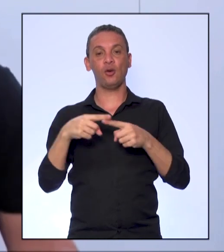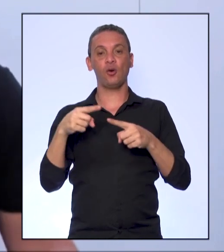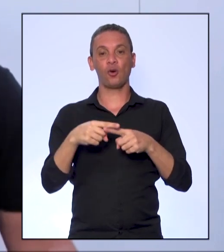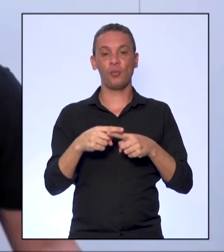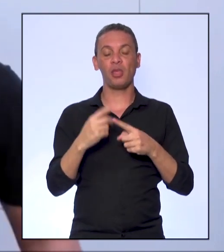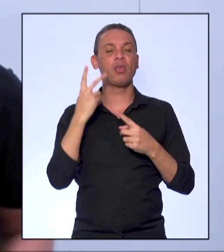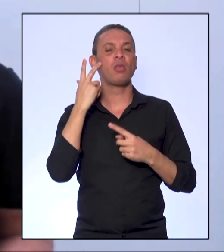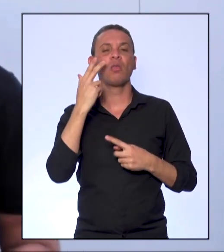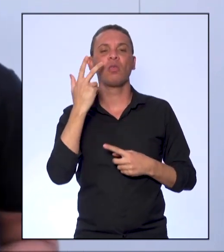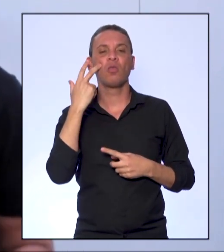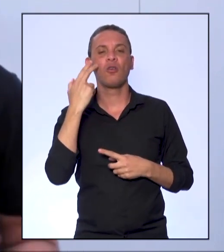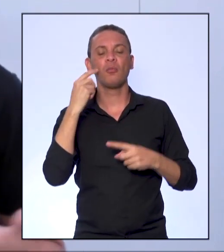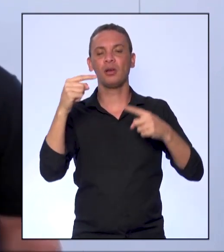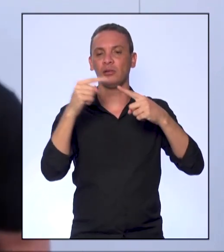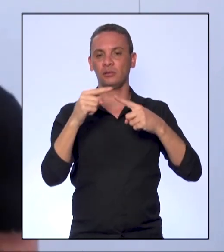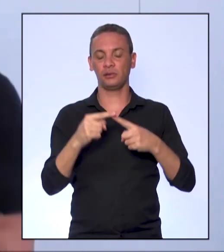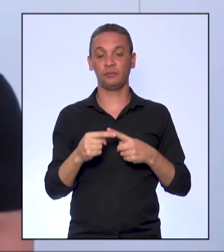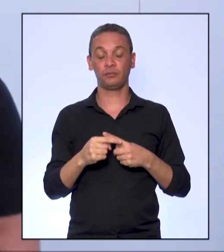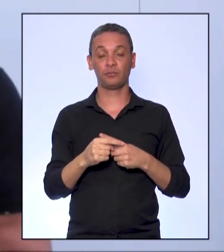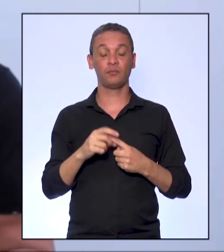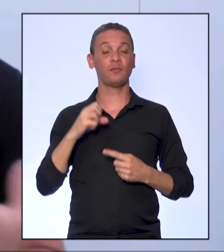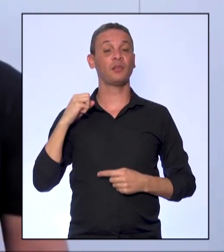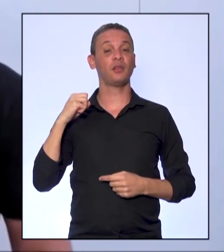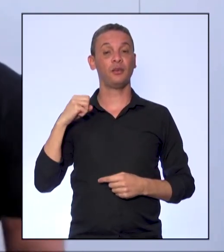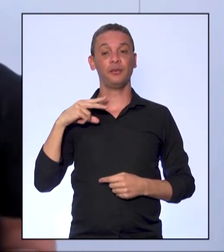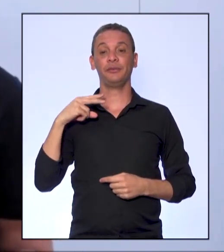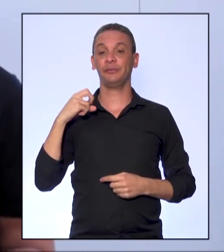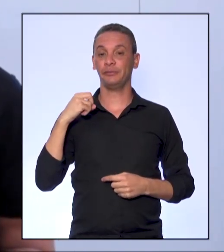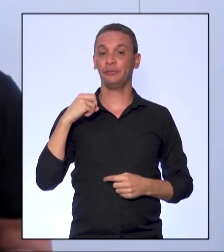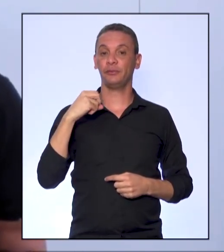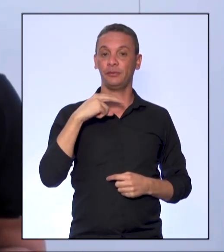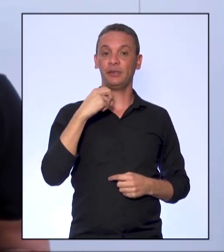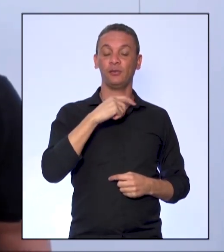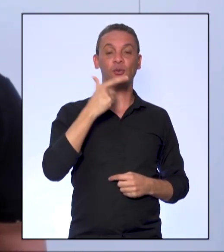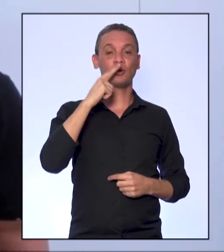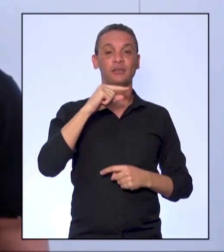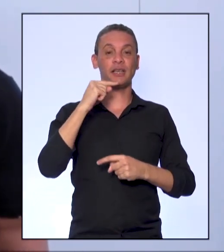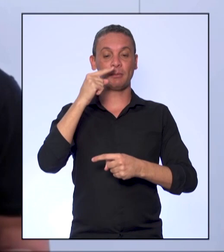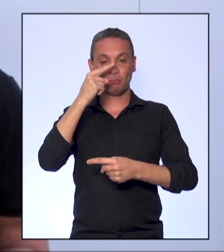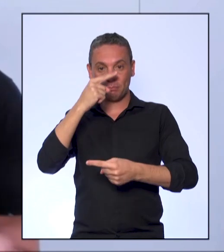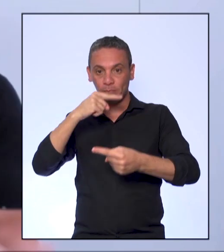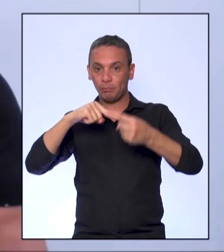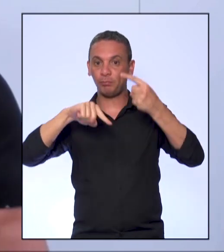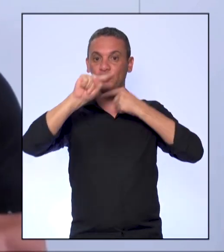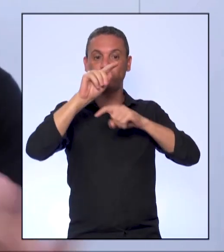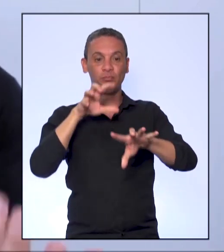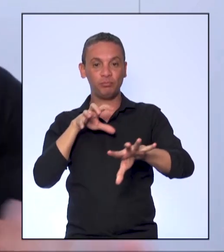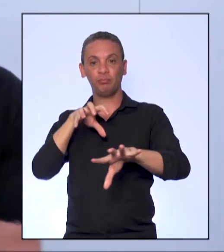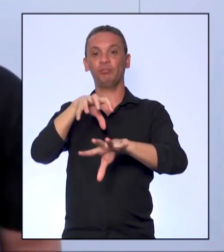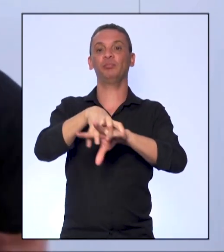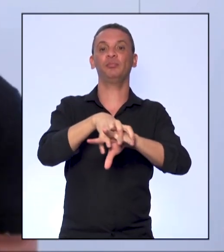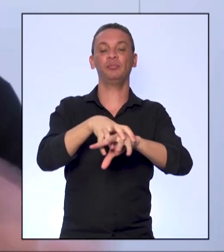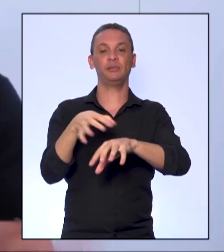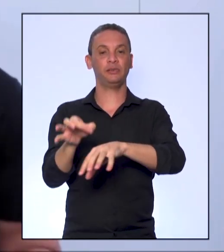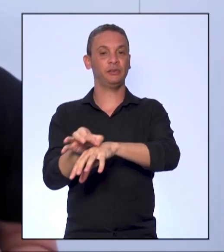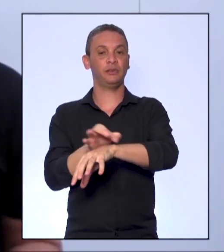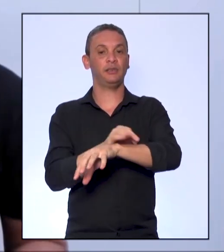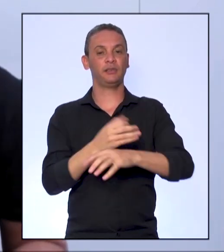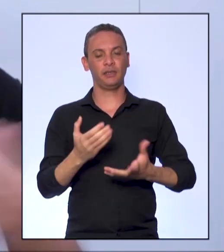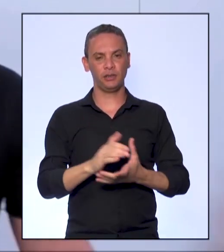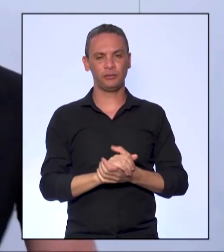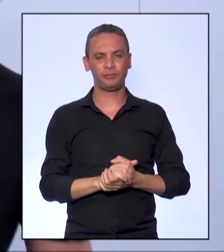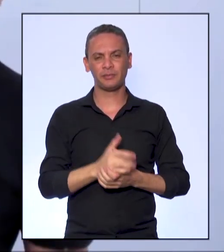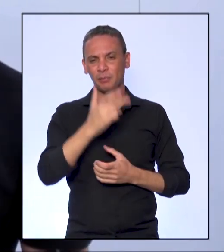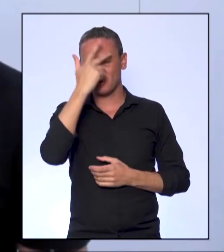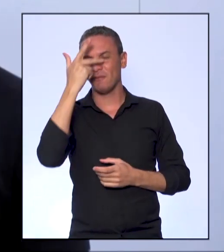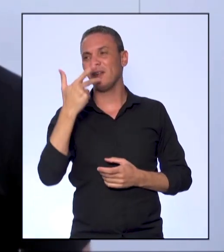seleção natural. Então, na verdade, o vírus, sim, ele conseguiu evoluir naturalmente. Só que, o que acontece? De tantas pessoas estarem